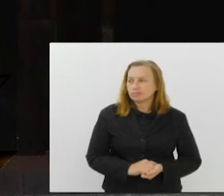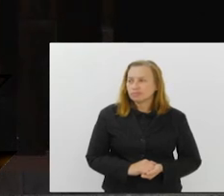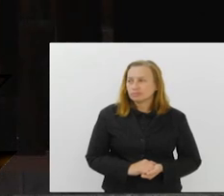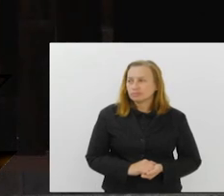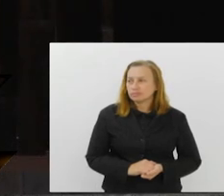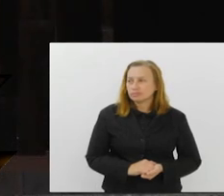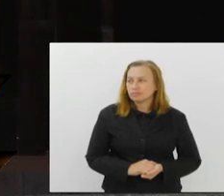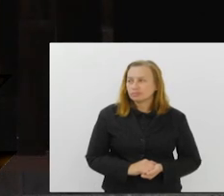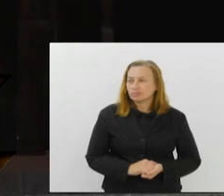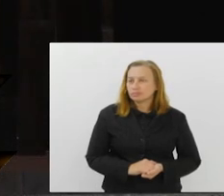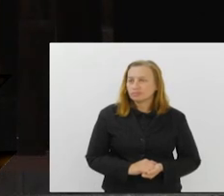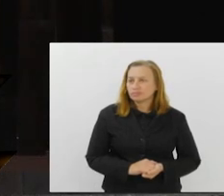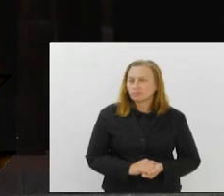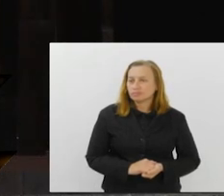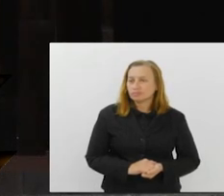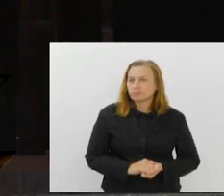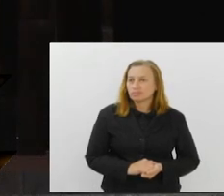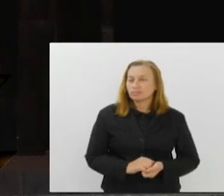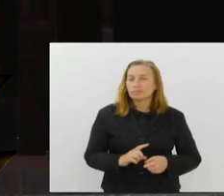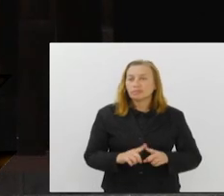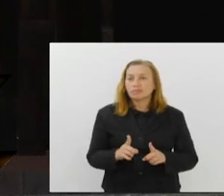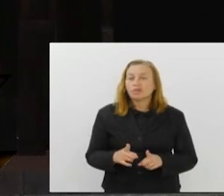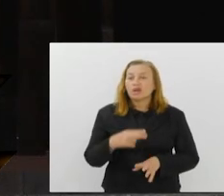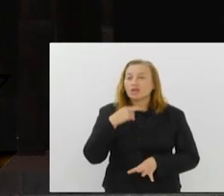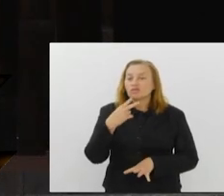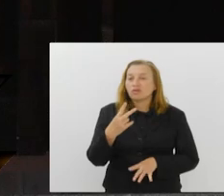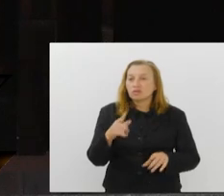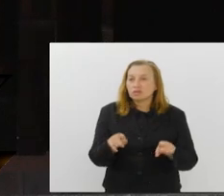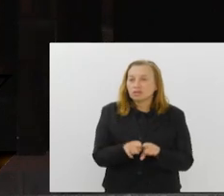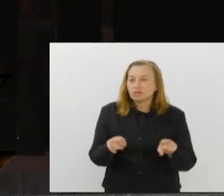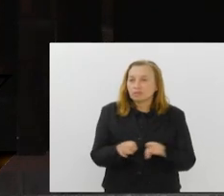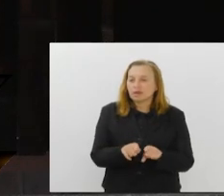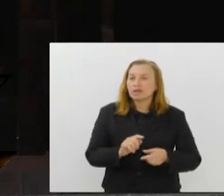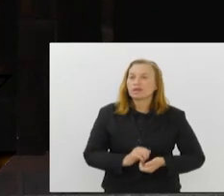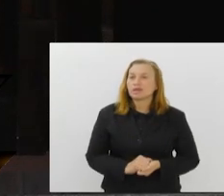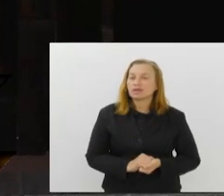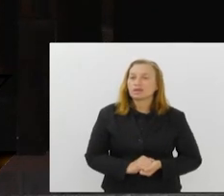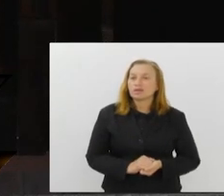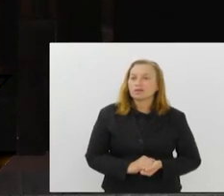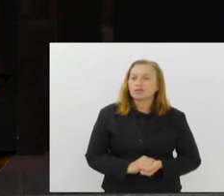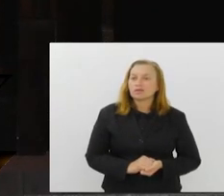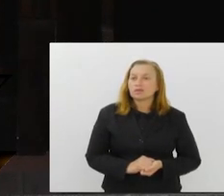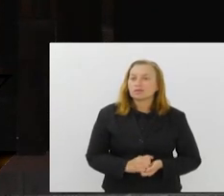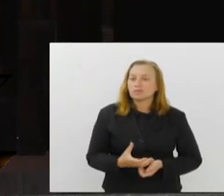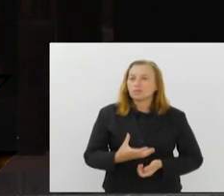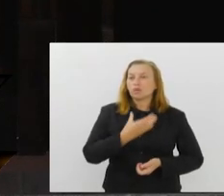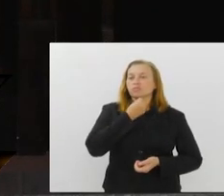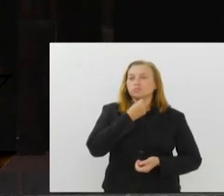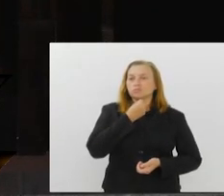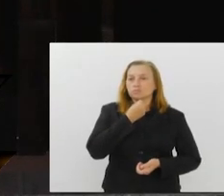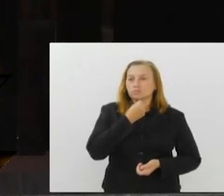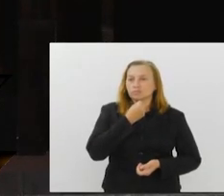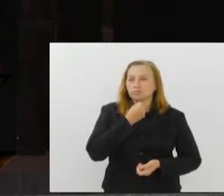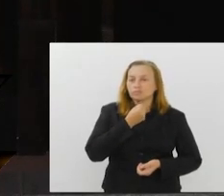Tonini mas as vozes também do sofrimento do calabo e da